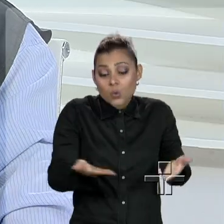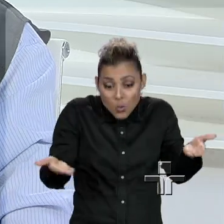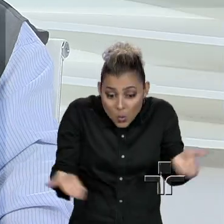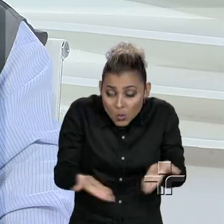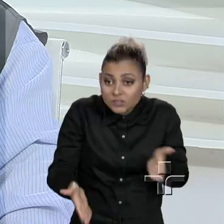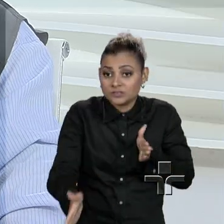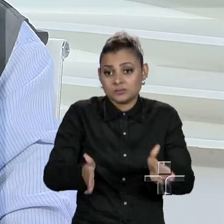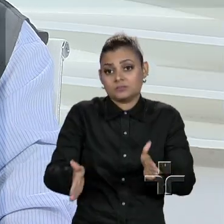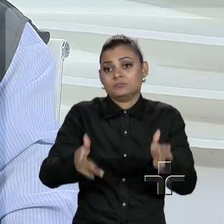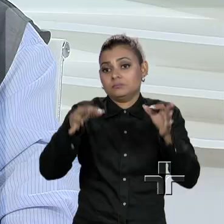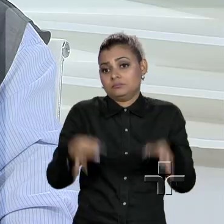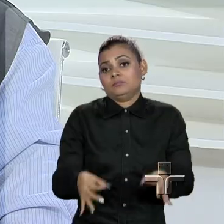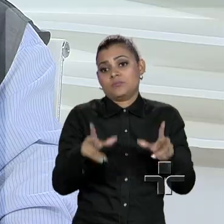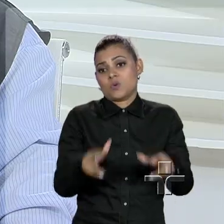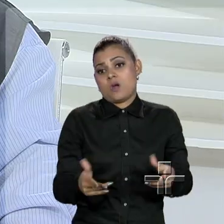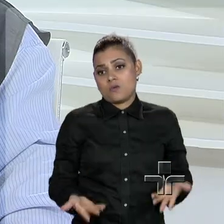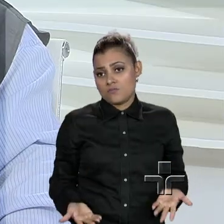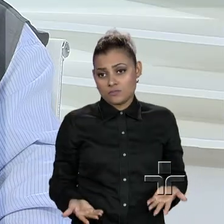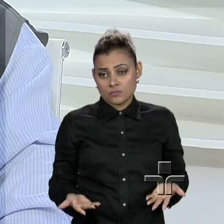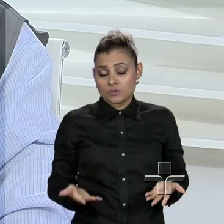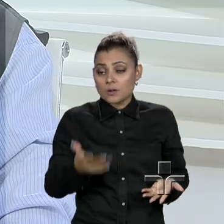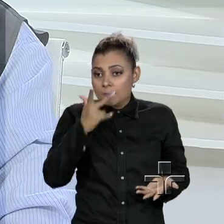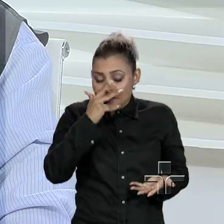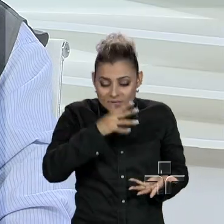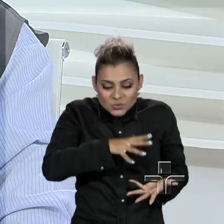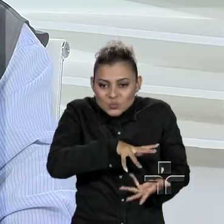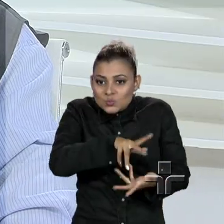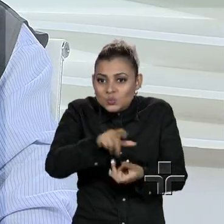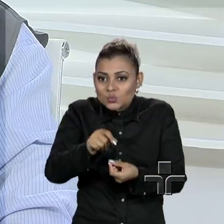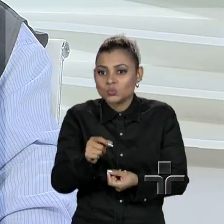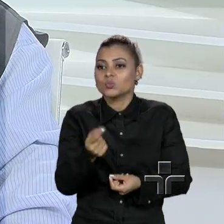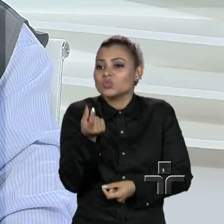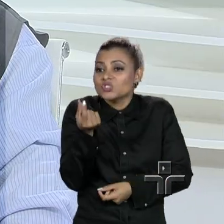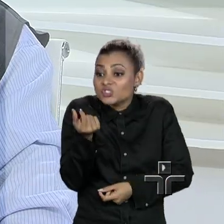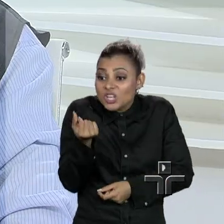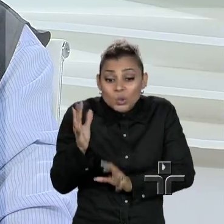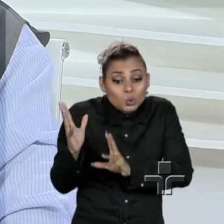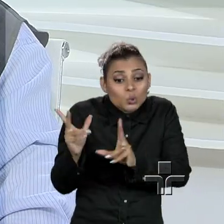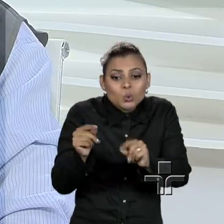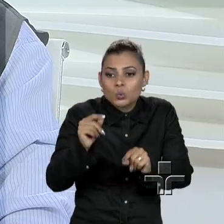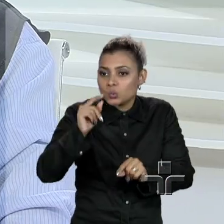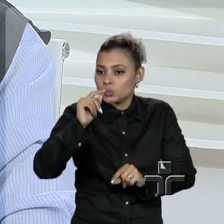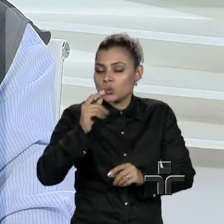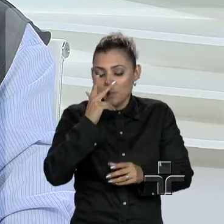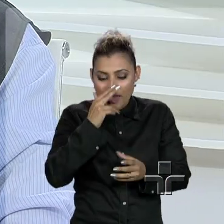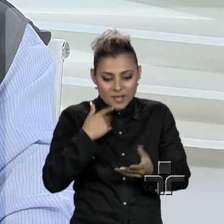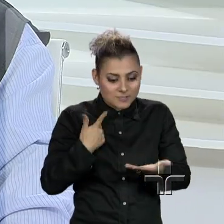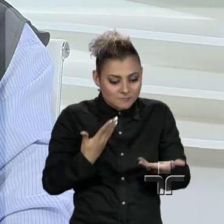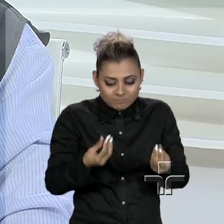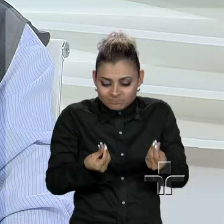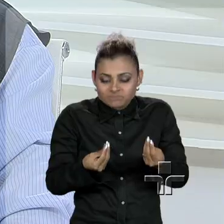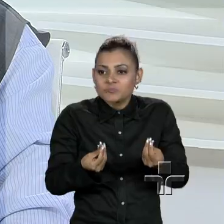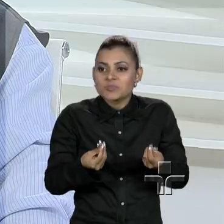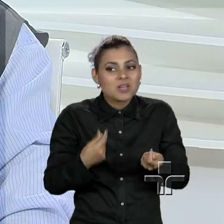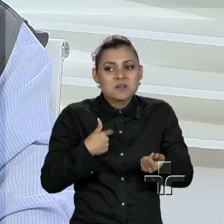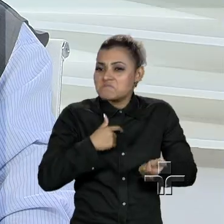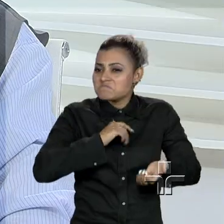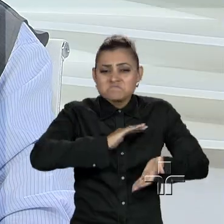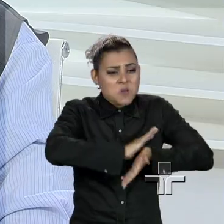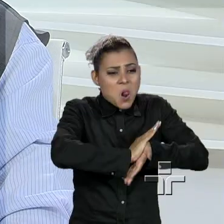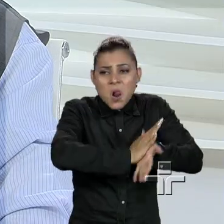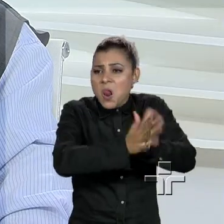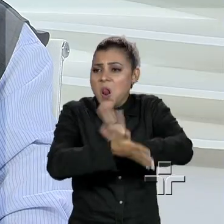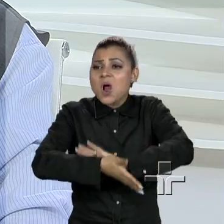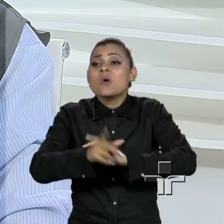isto. Você está vivendo um mundo em que as finanças tomaram conta e produziram um maior desastre, que